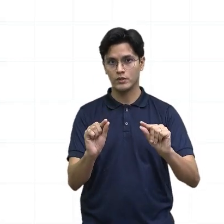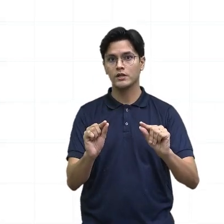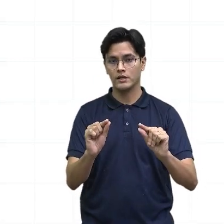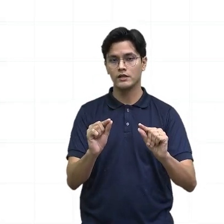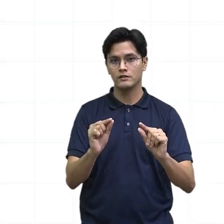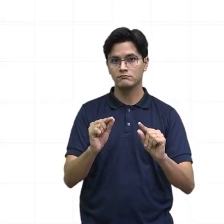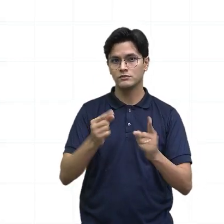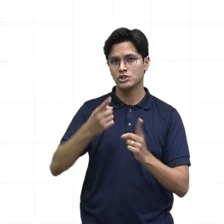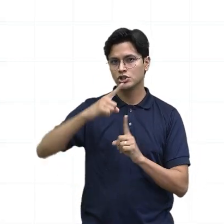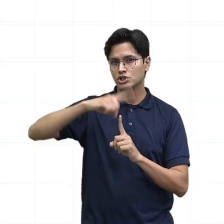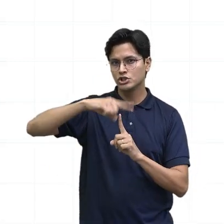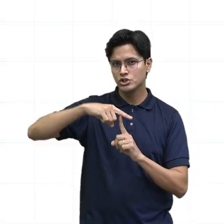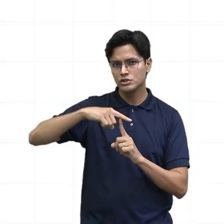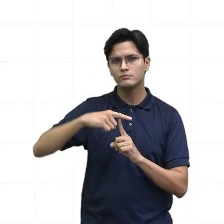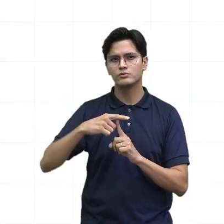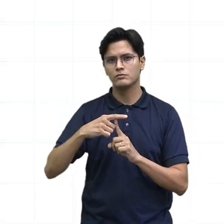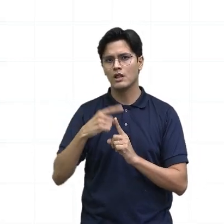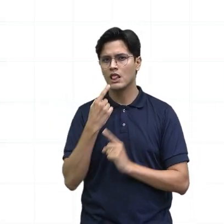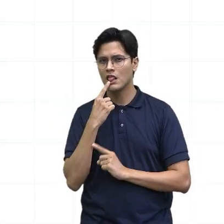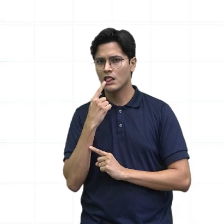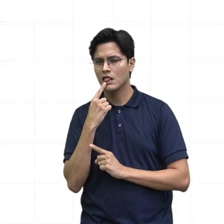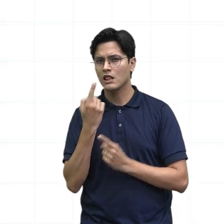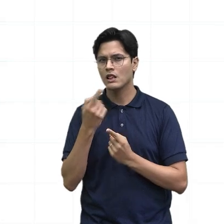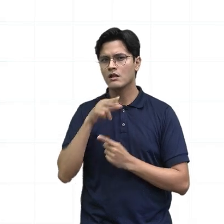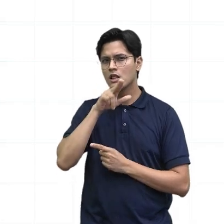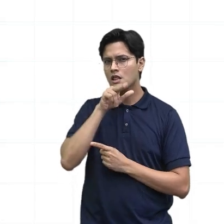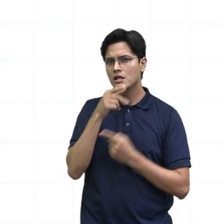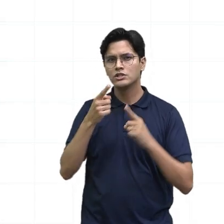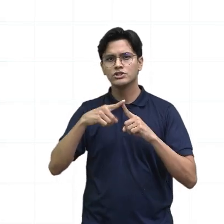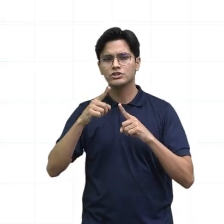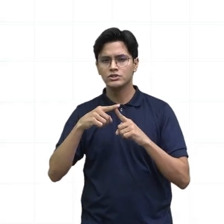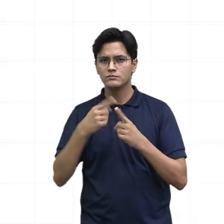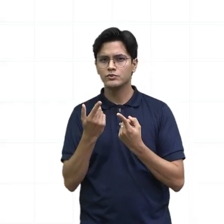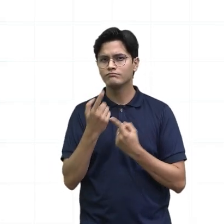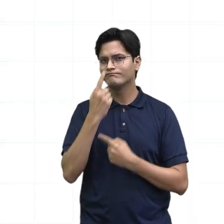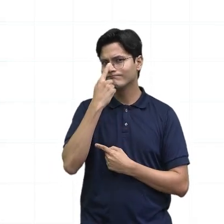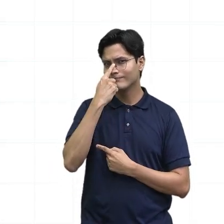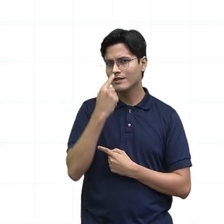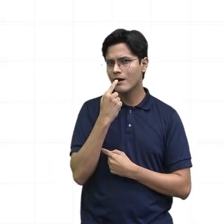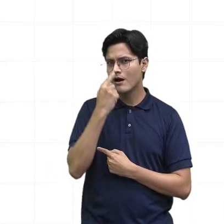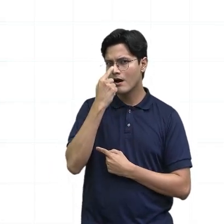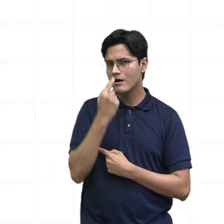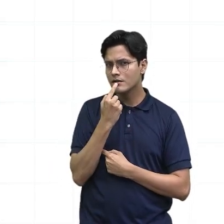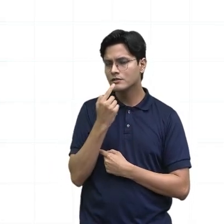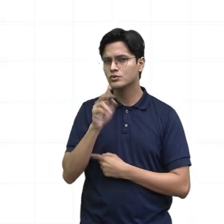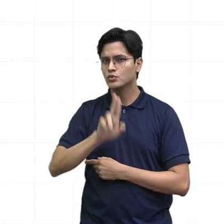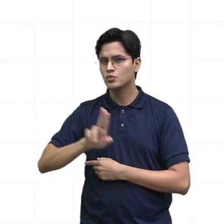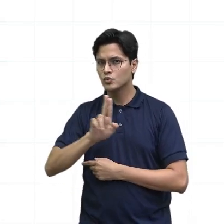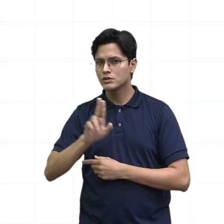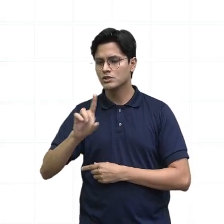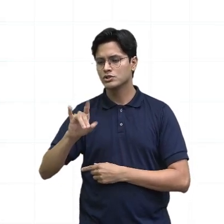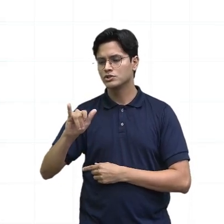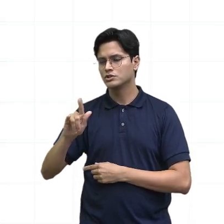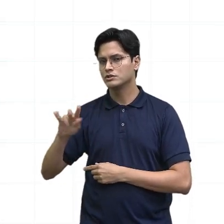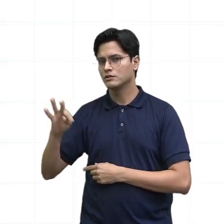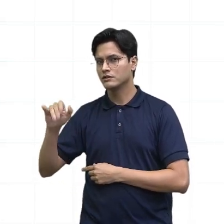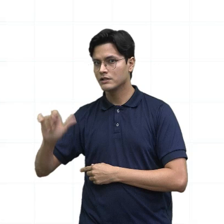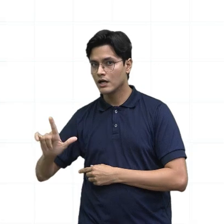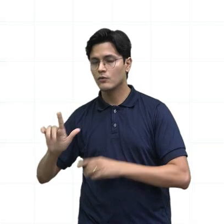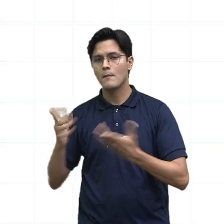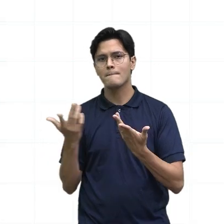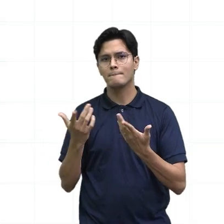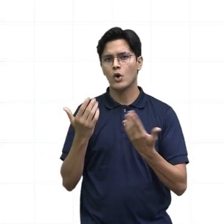nariz artificial, ou seja, digital, né? E aí é como se eles tirassem um raio-x daqueles alimentos que